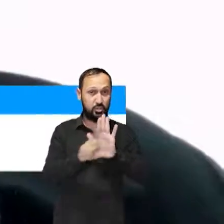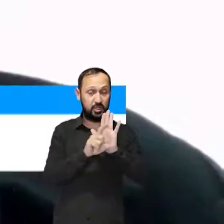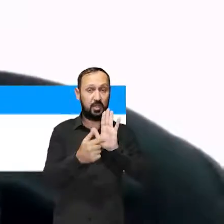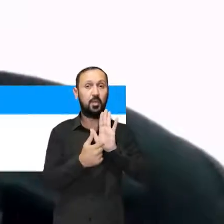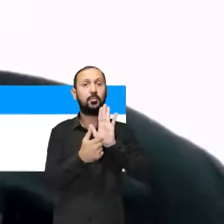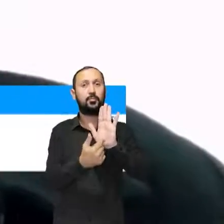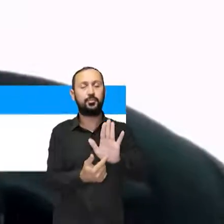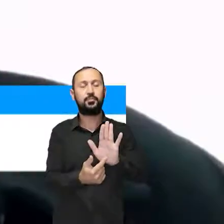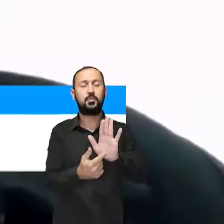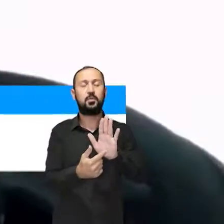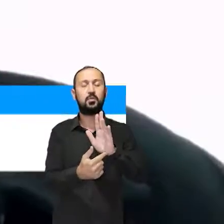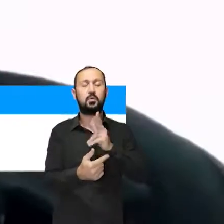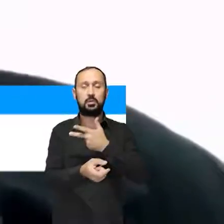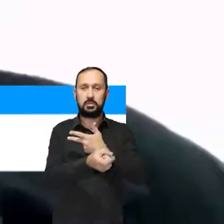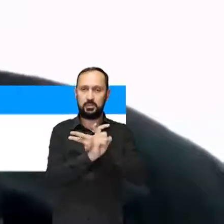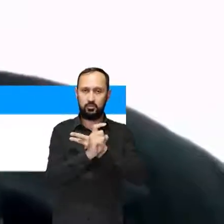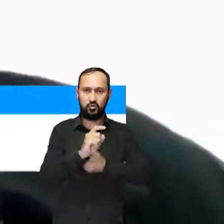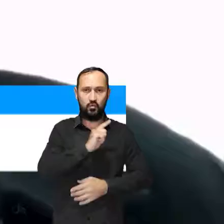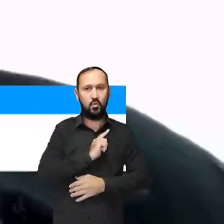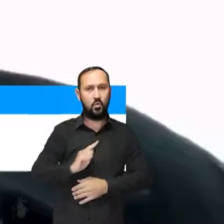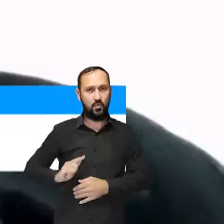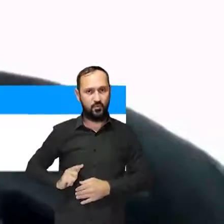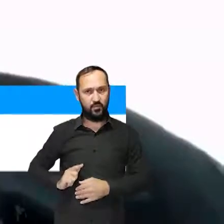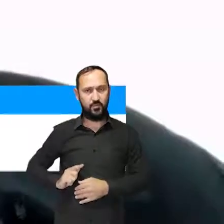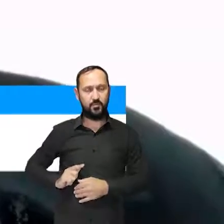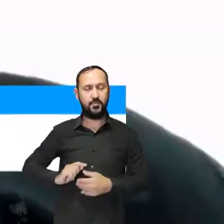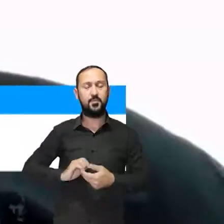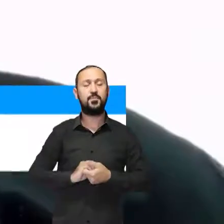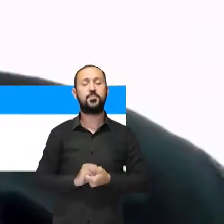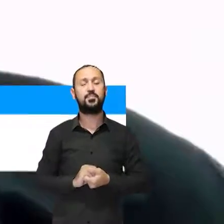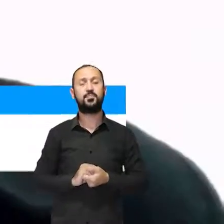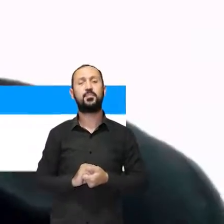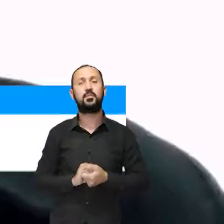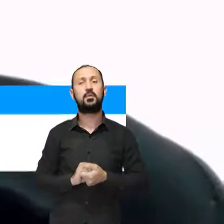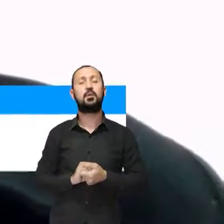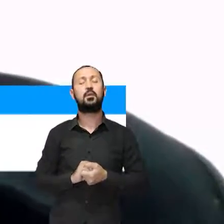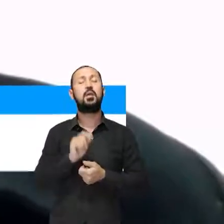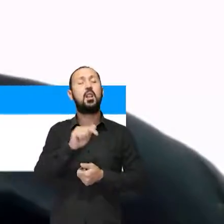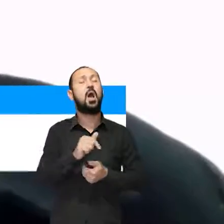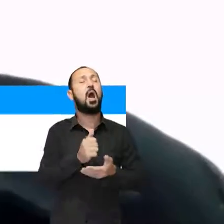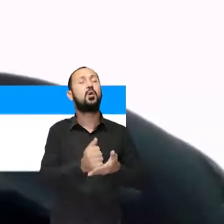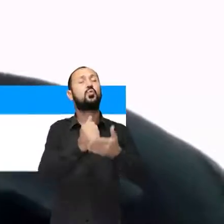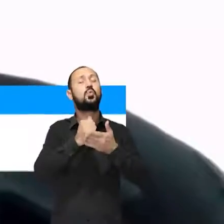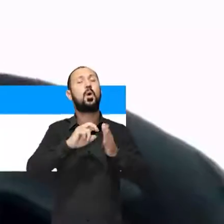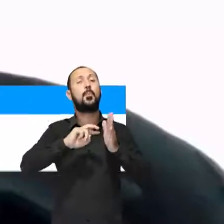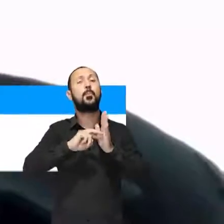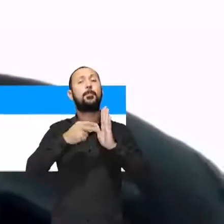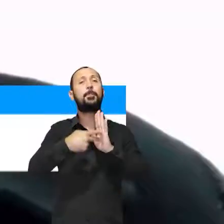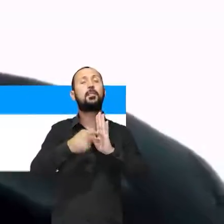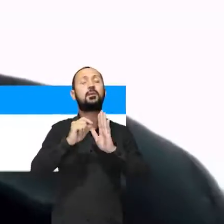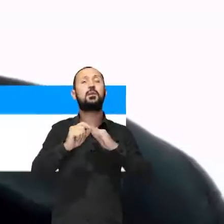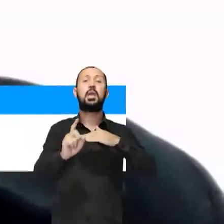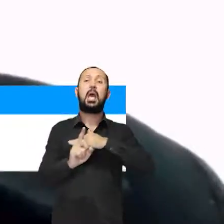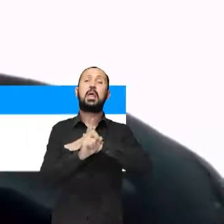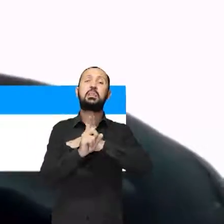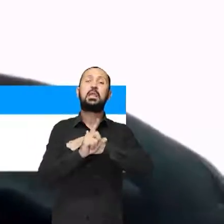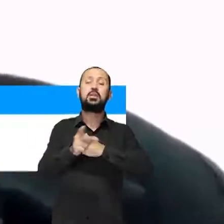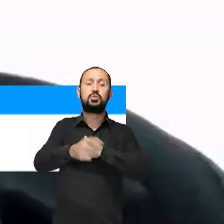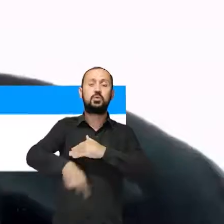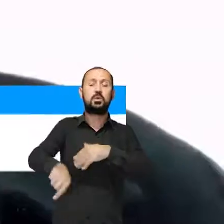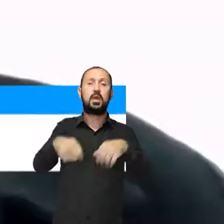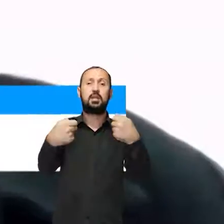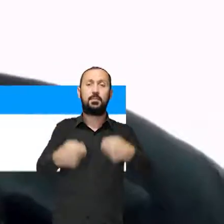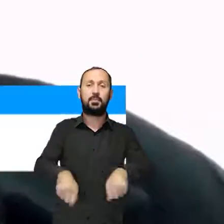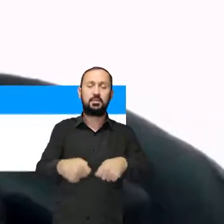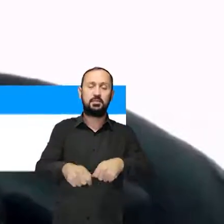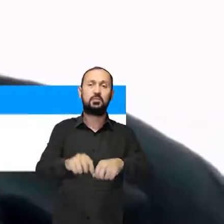sendo apresentado pelo governo do estado de Mato Grosso do Sul vem no sentido de atender